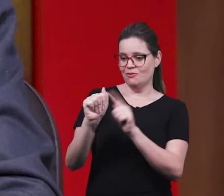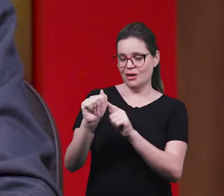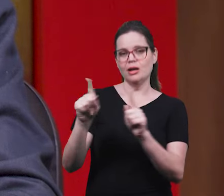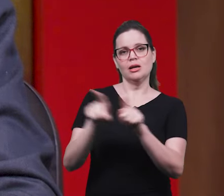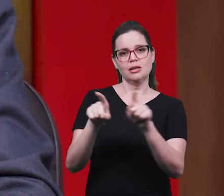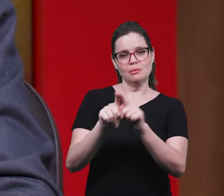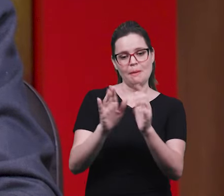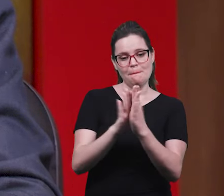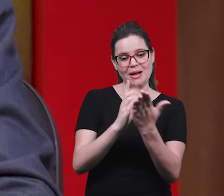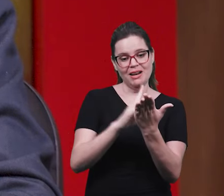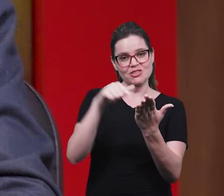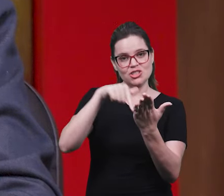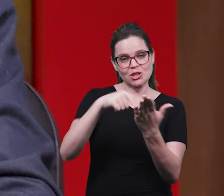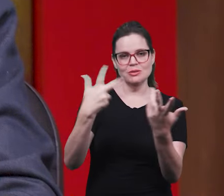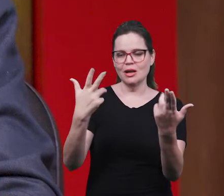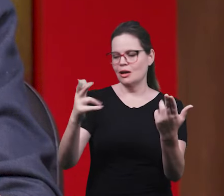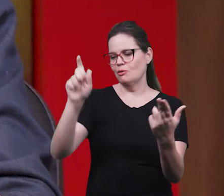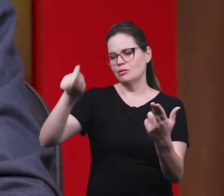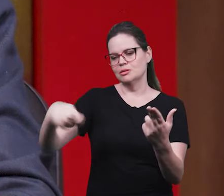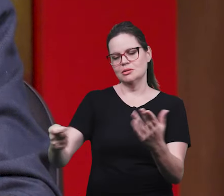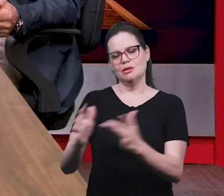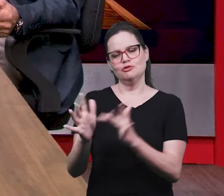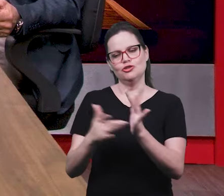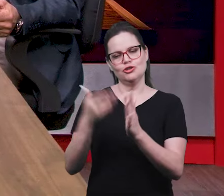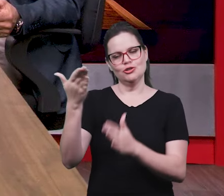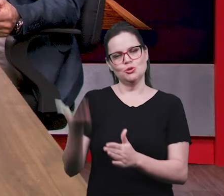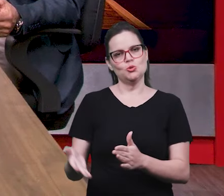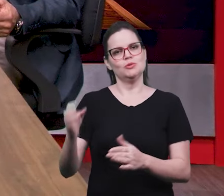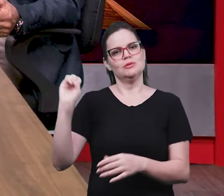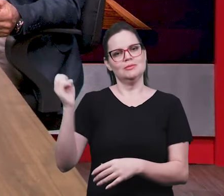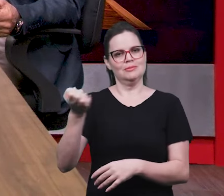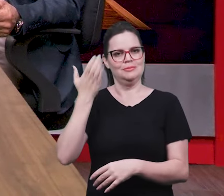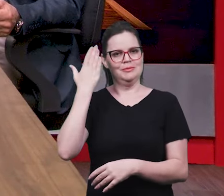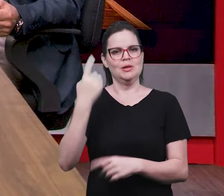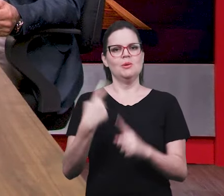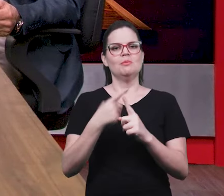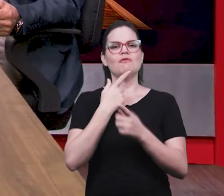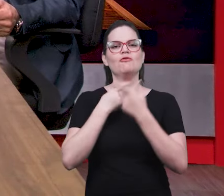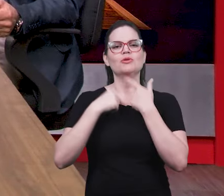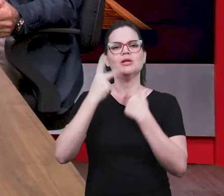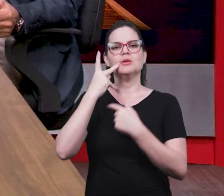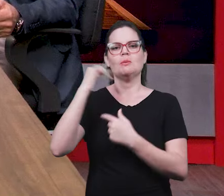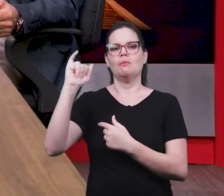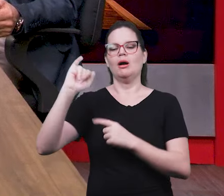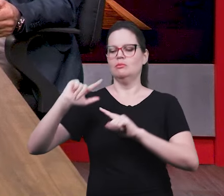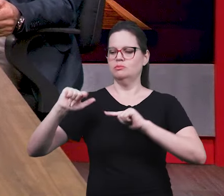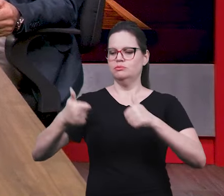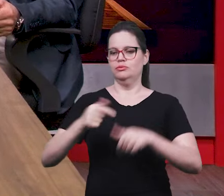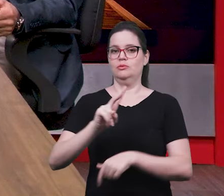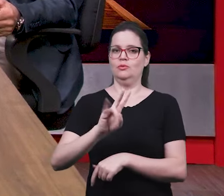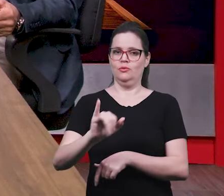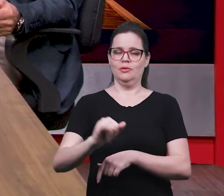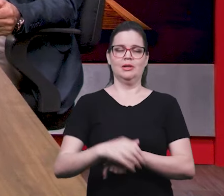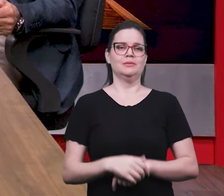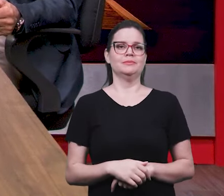que realiza aquilo que é a vontade do Pai. É muito importante também nós observarmos como que,